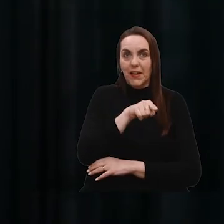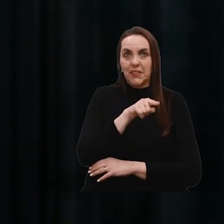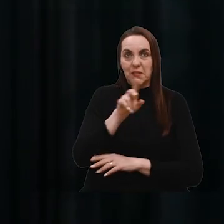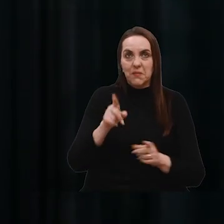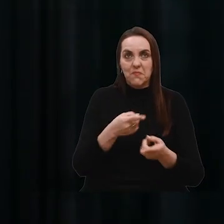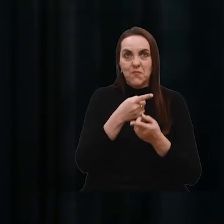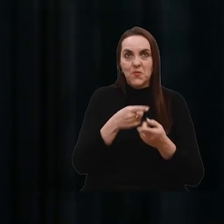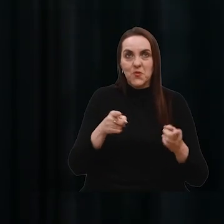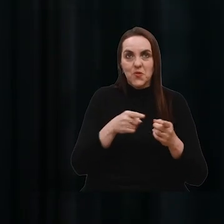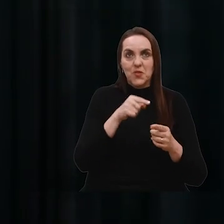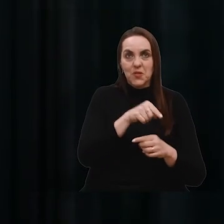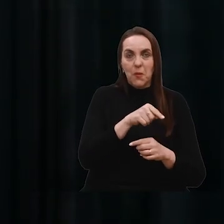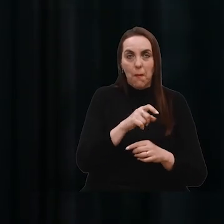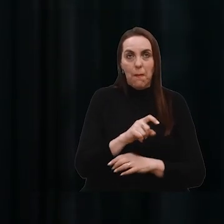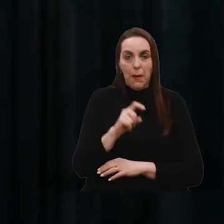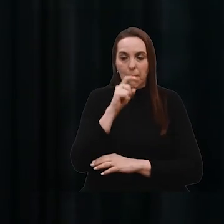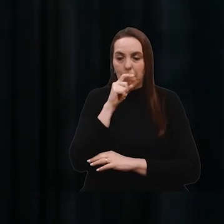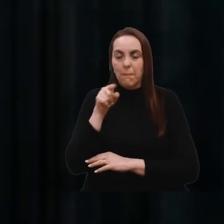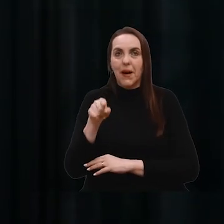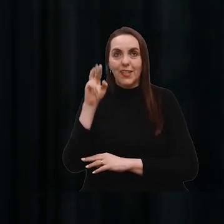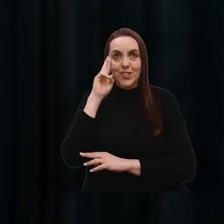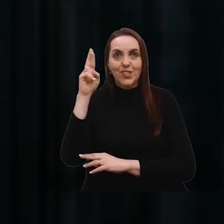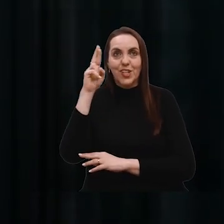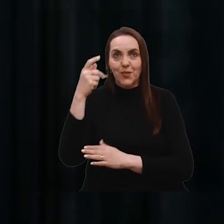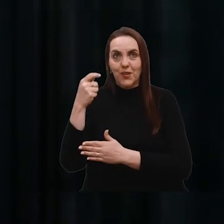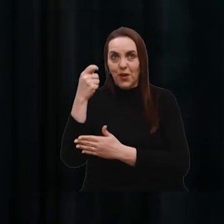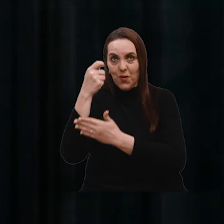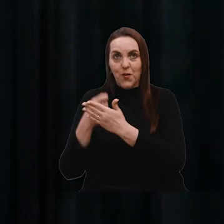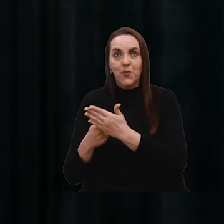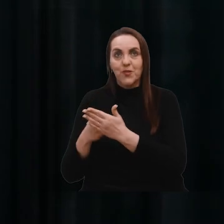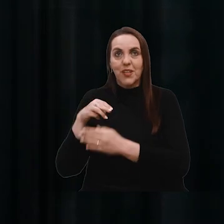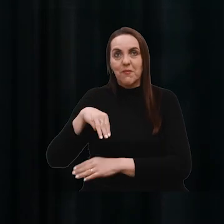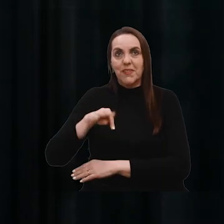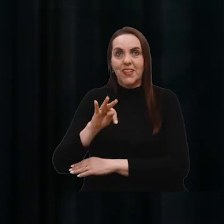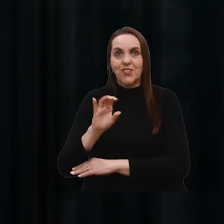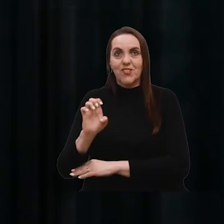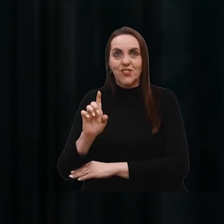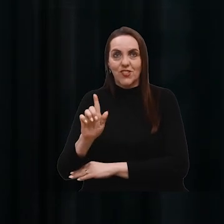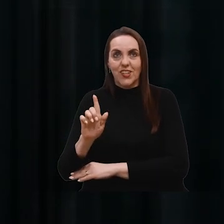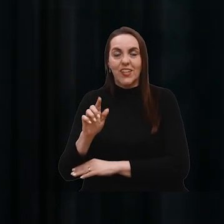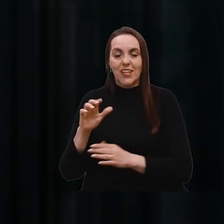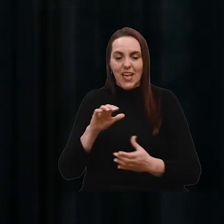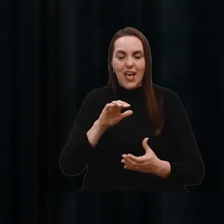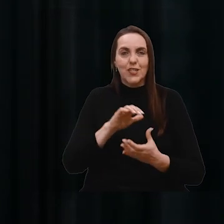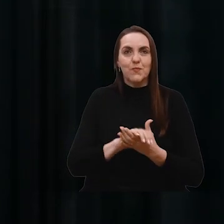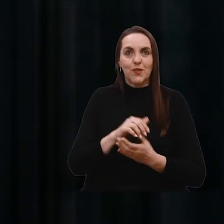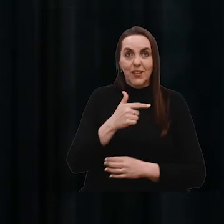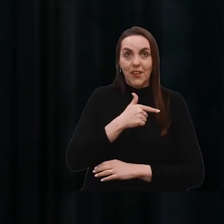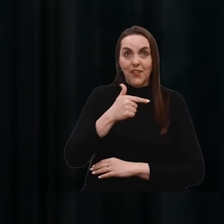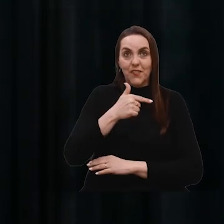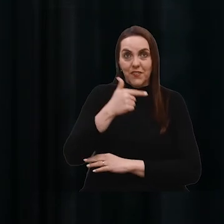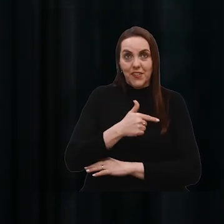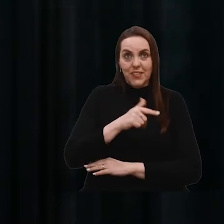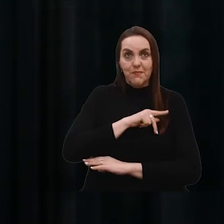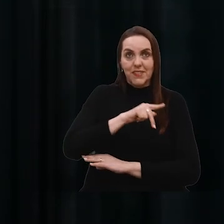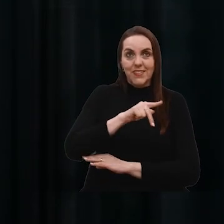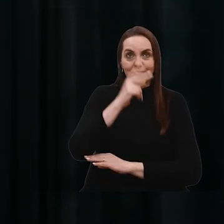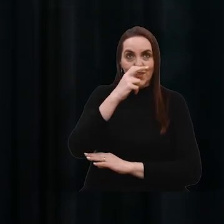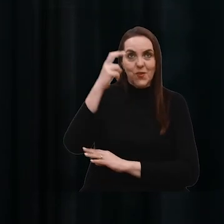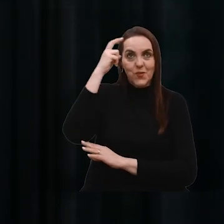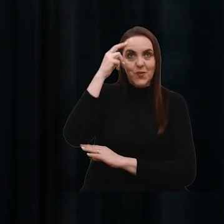tenho a honra de ser pai de músico, pai da diretora de concursos do MTG e esposo